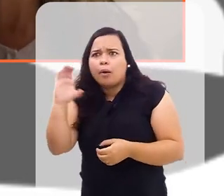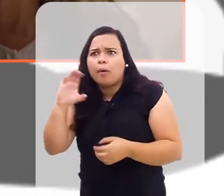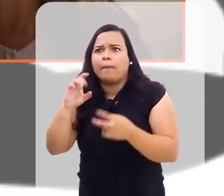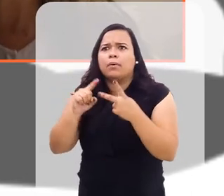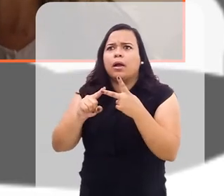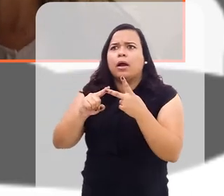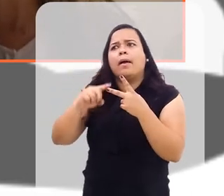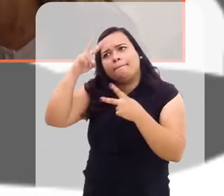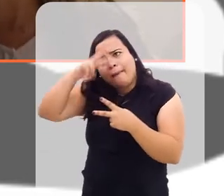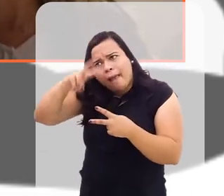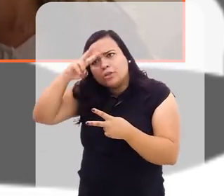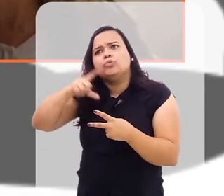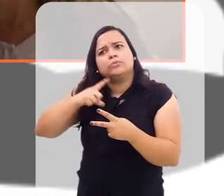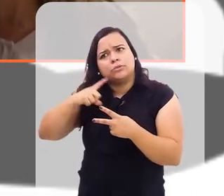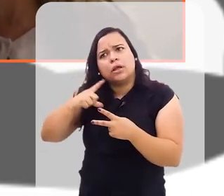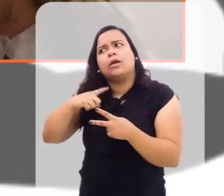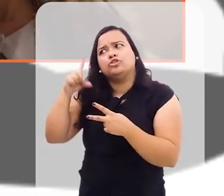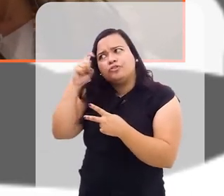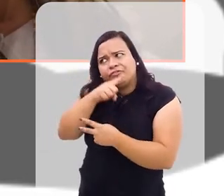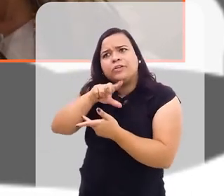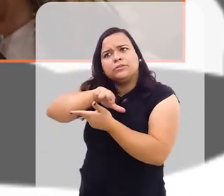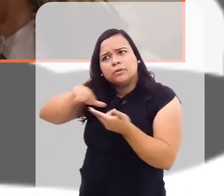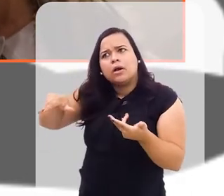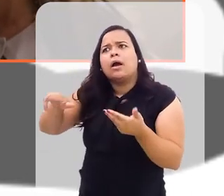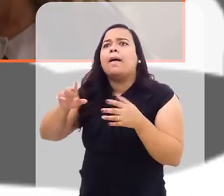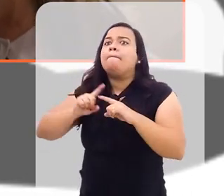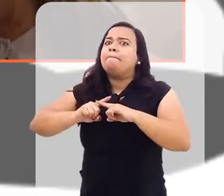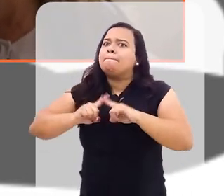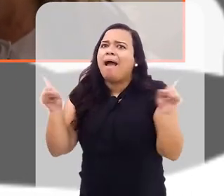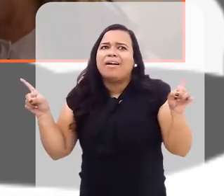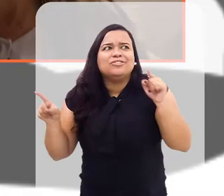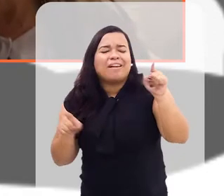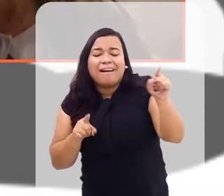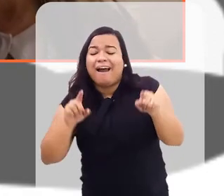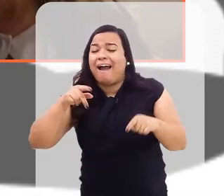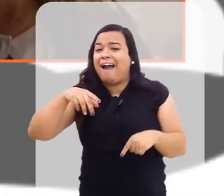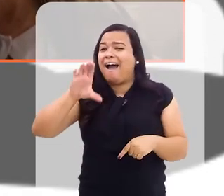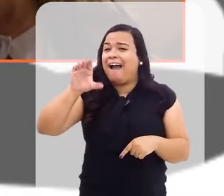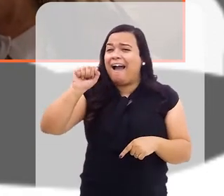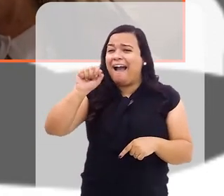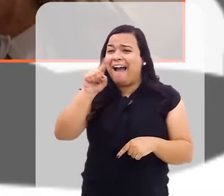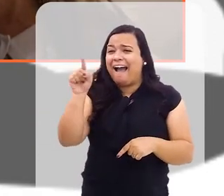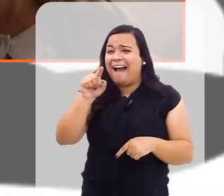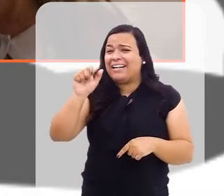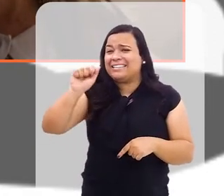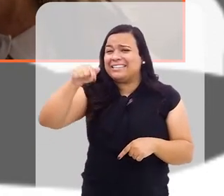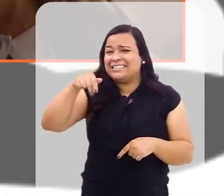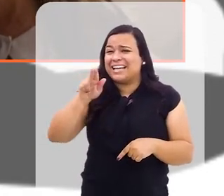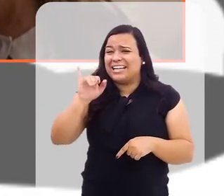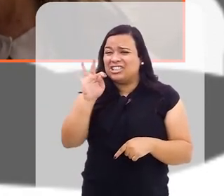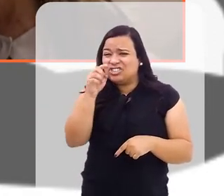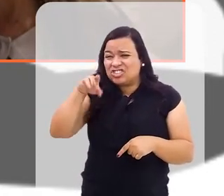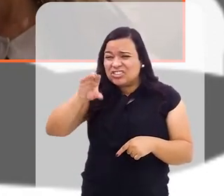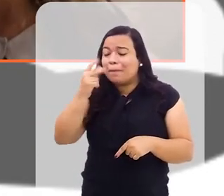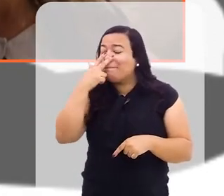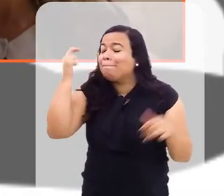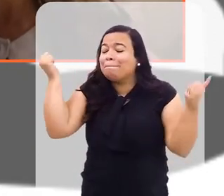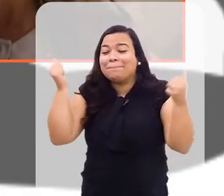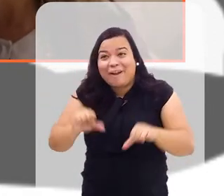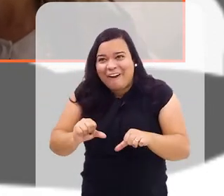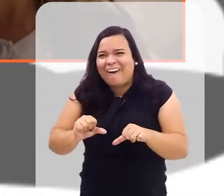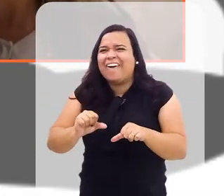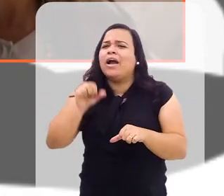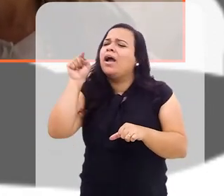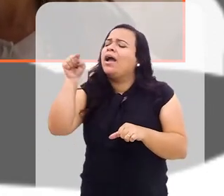as suas excentricidades, mas eu diria que o Cazaquistão é o top one. O que que você apreendeu